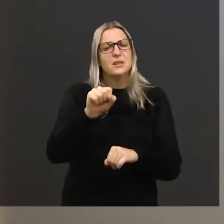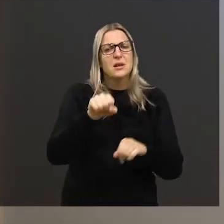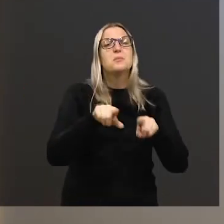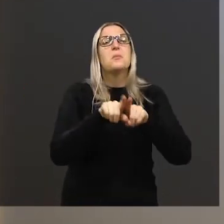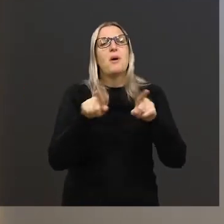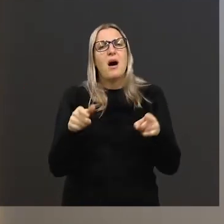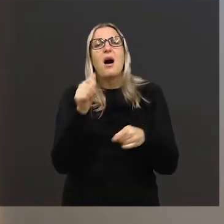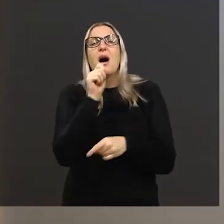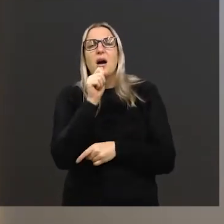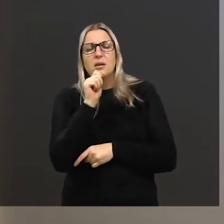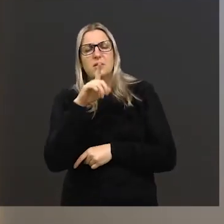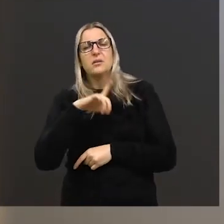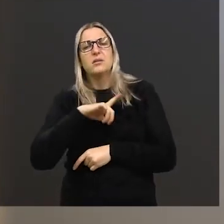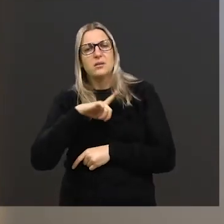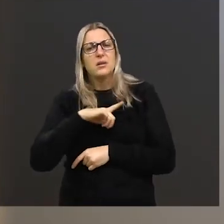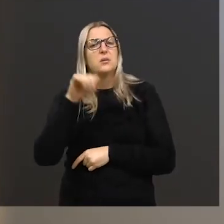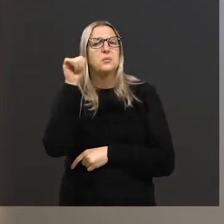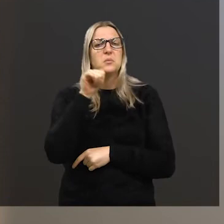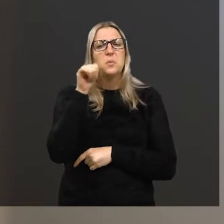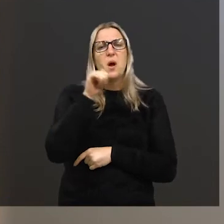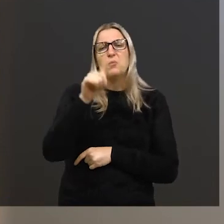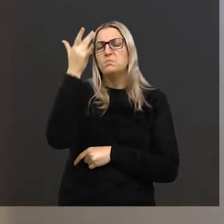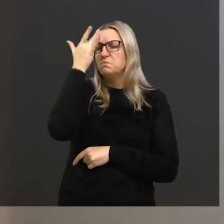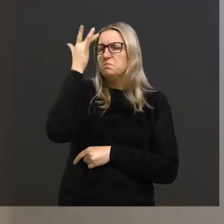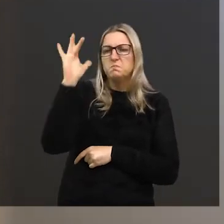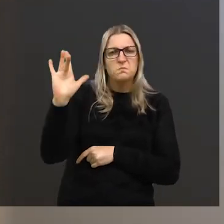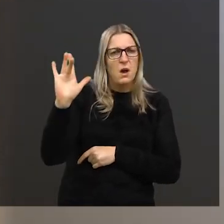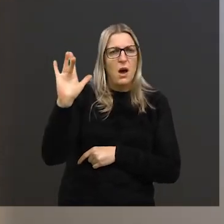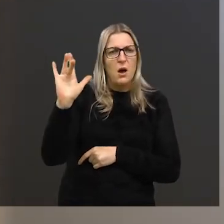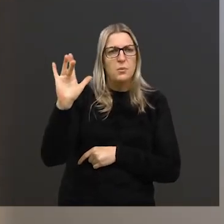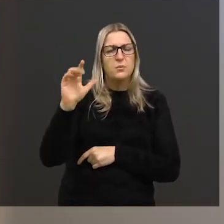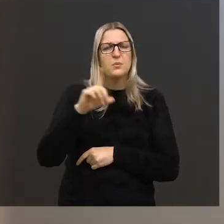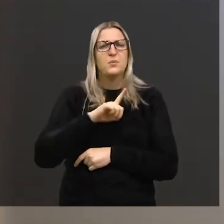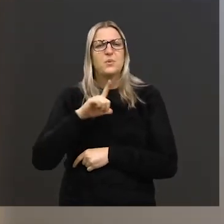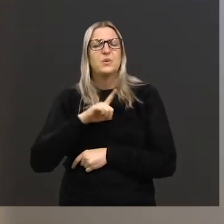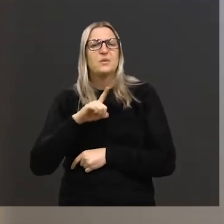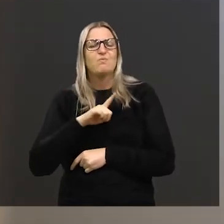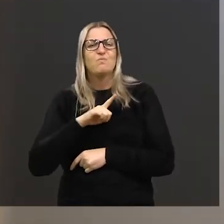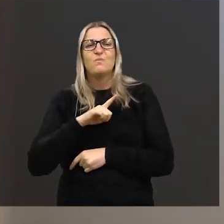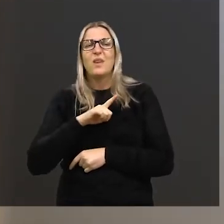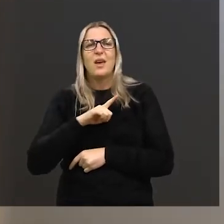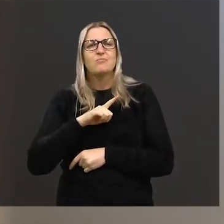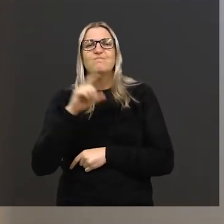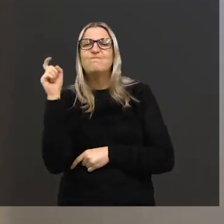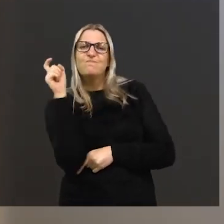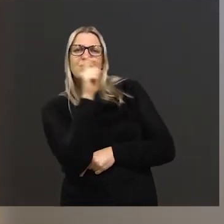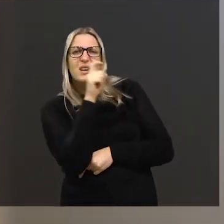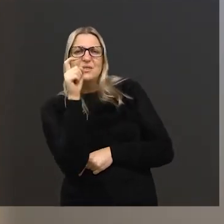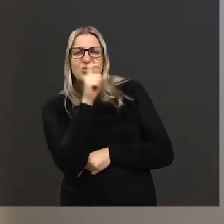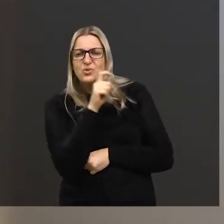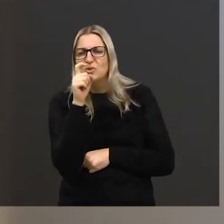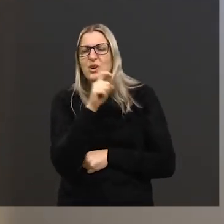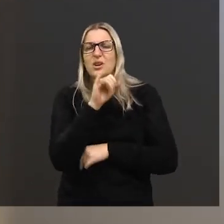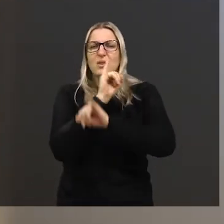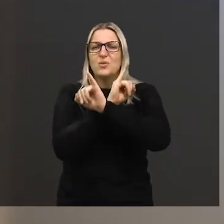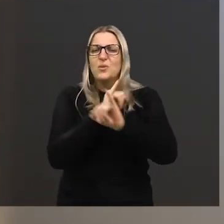também, ainda existem mulheres que não têm acesso ou clareza em relação a essa informação. Existem muitos